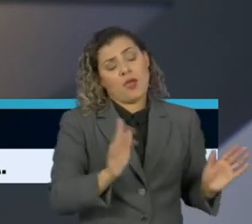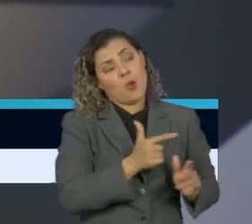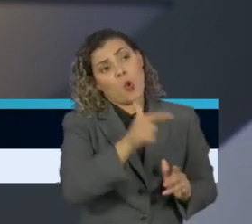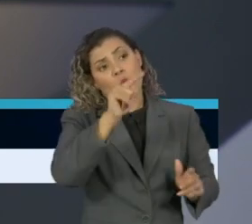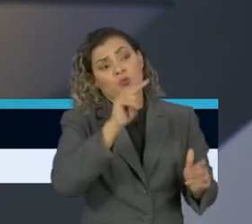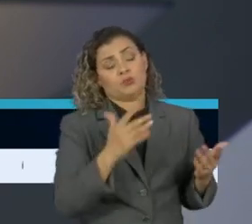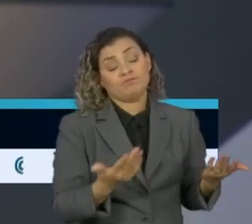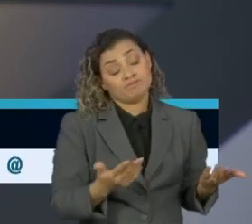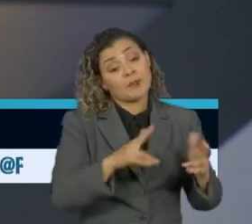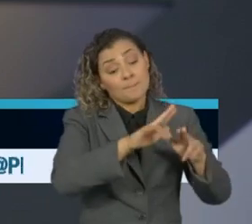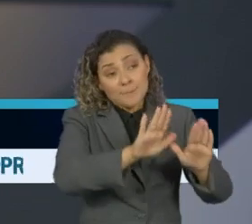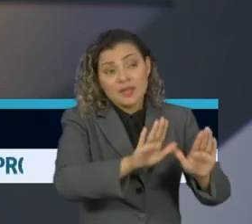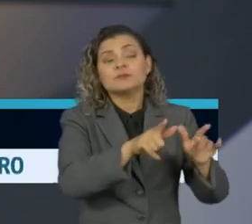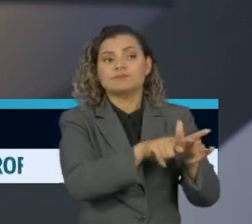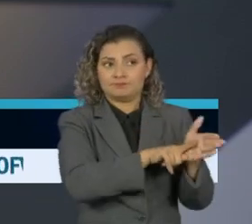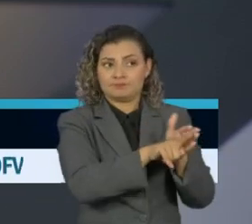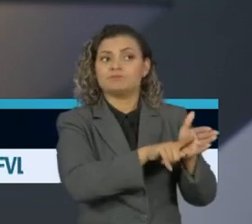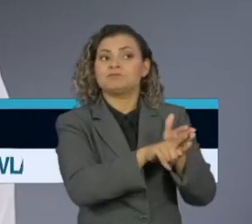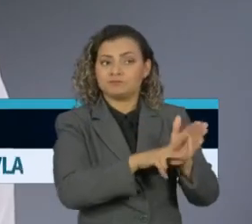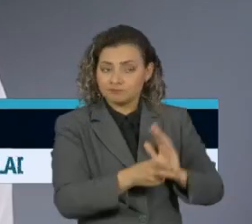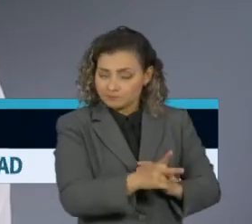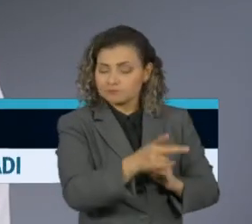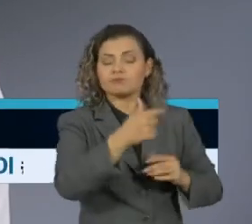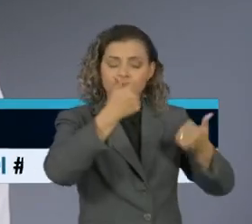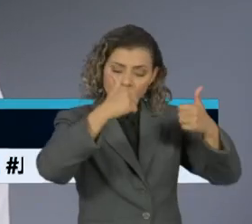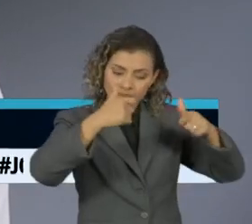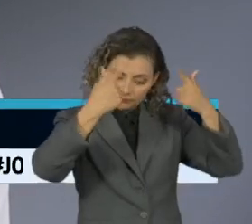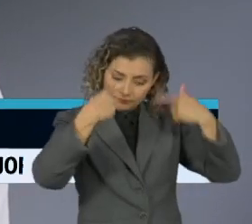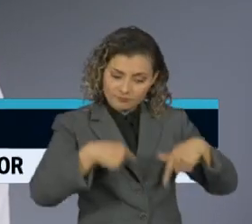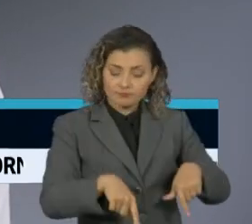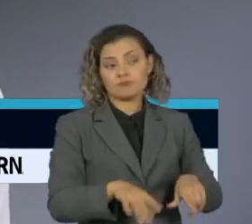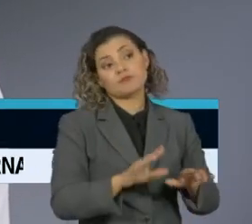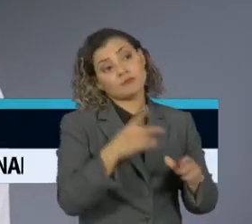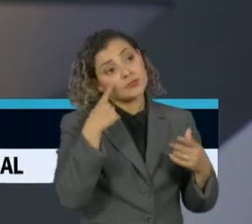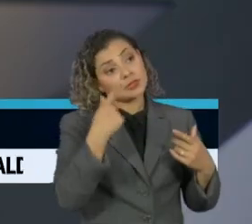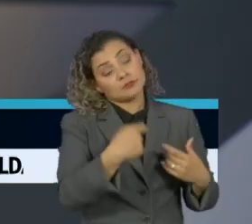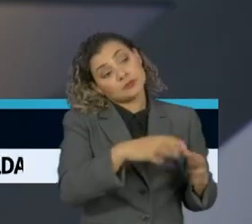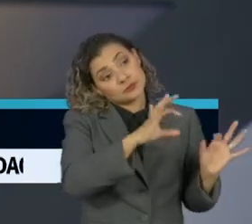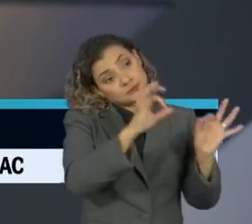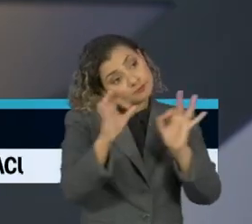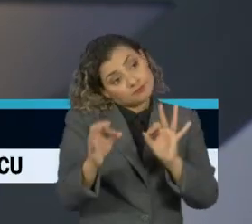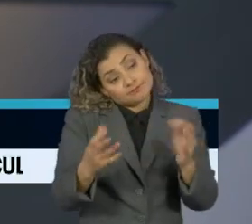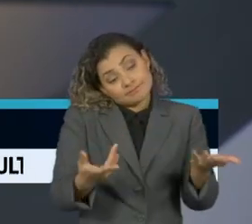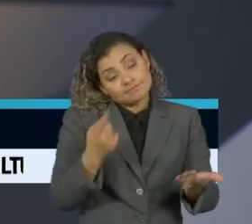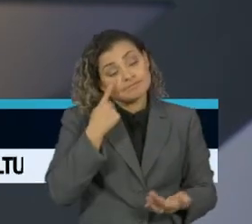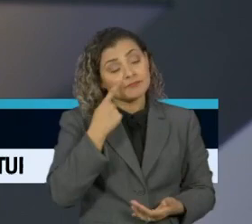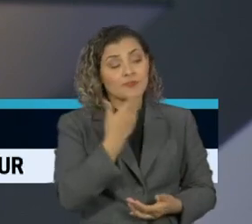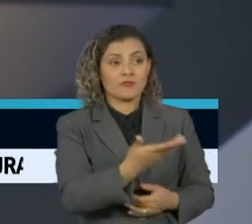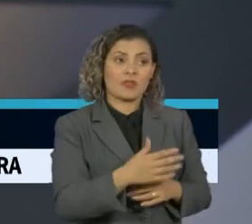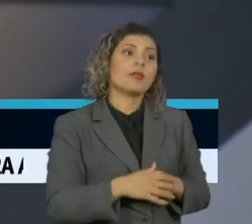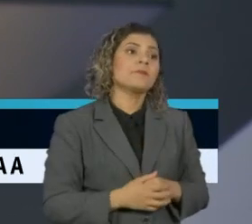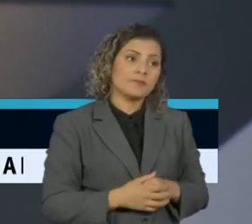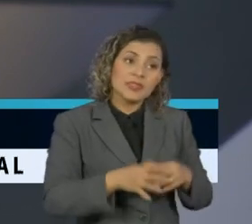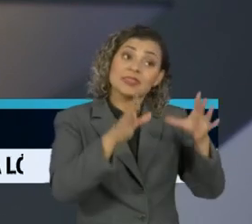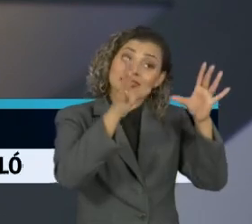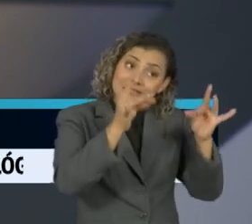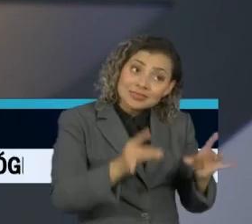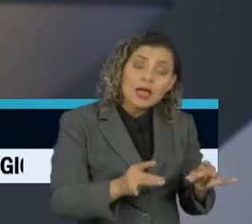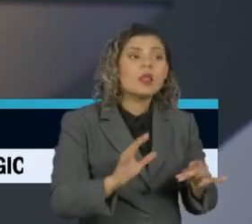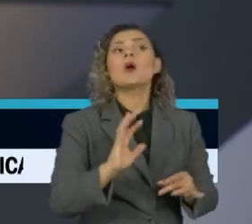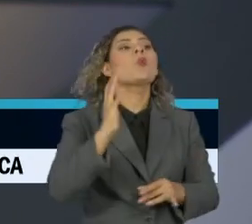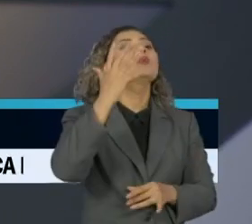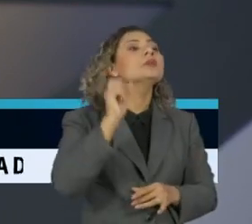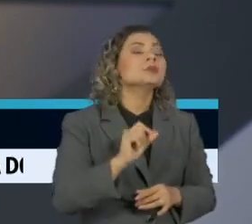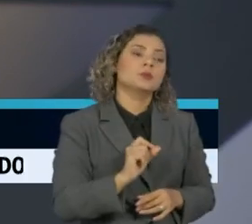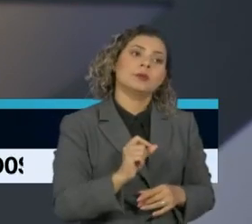da investigação investigação Clínica Laboratorial e obra eles vão ter que apresentar agora alguns detalhes do